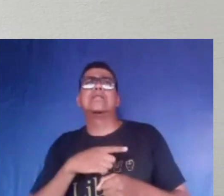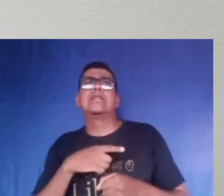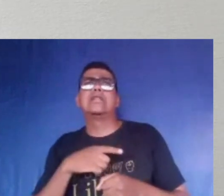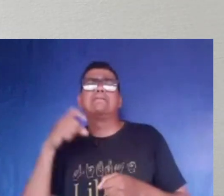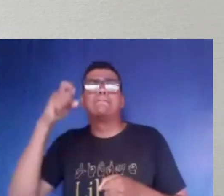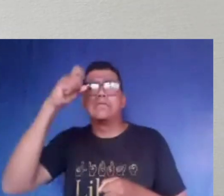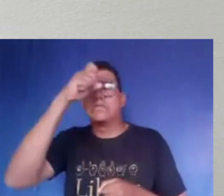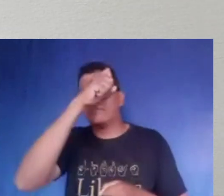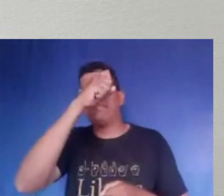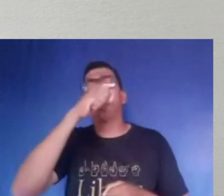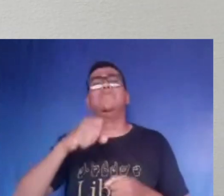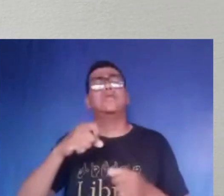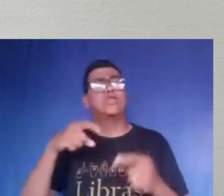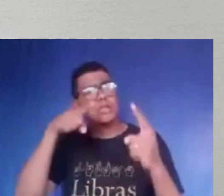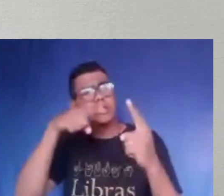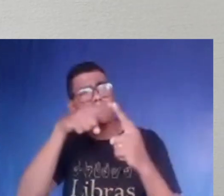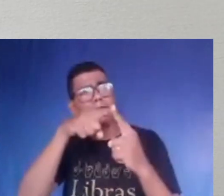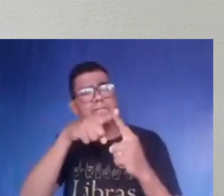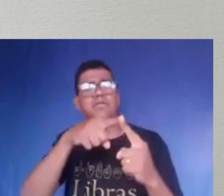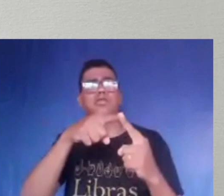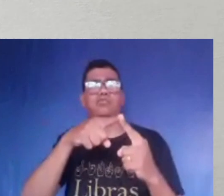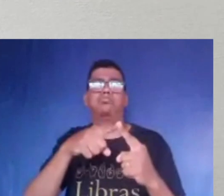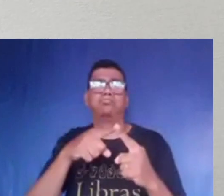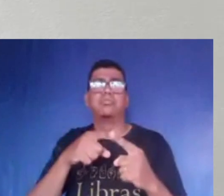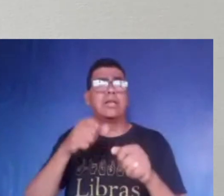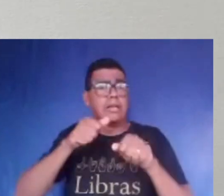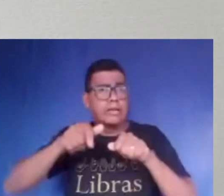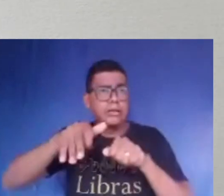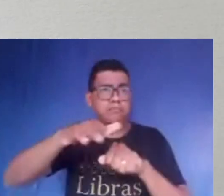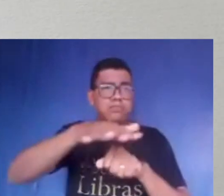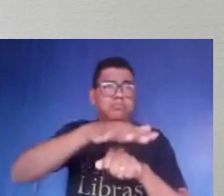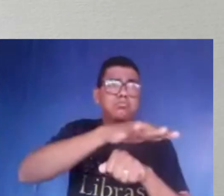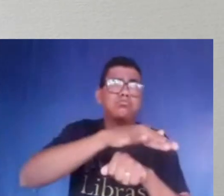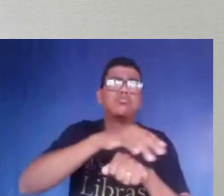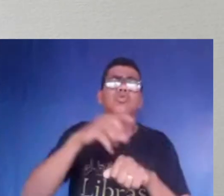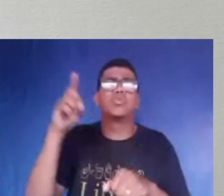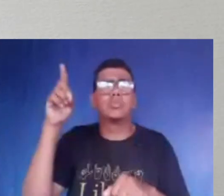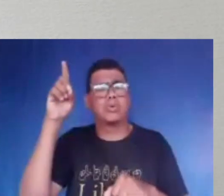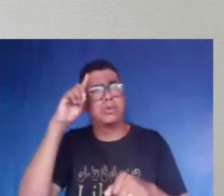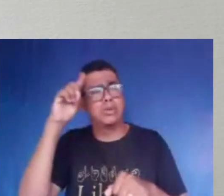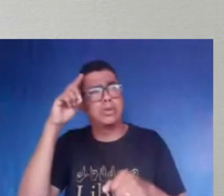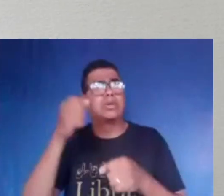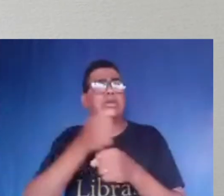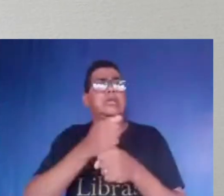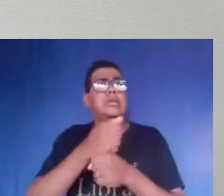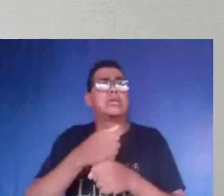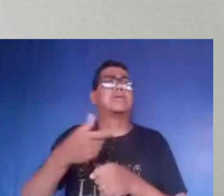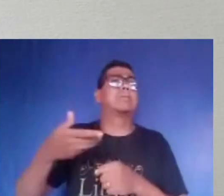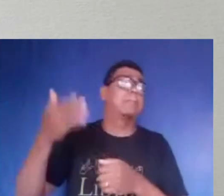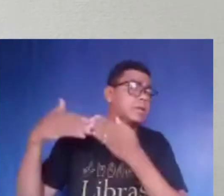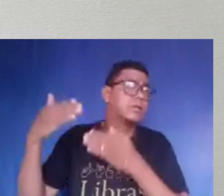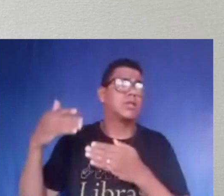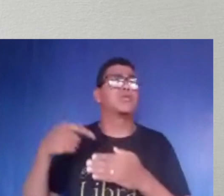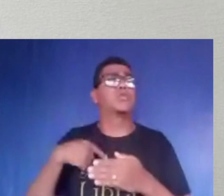que missões mundiais teve um desafio redobrado. São vários os desafios que a pandemia impõe à nossa vida cotidiana, de ficar um